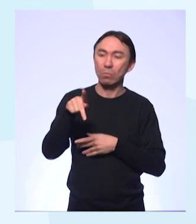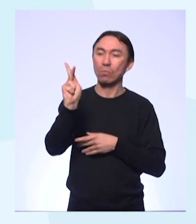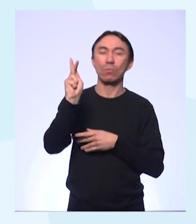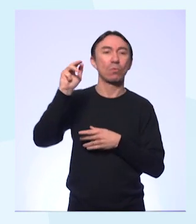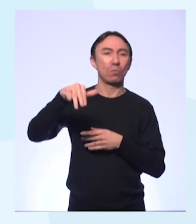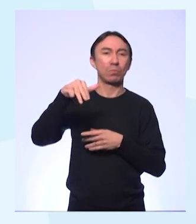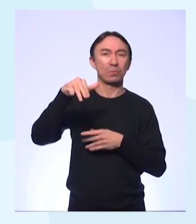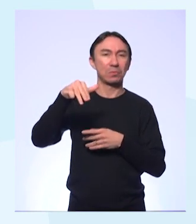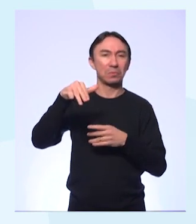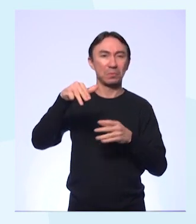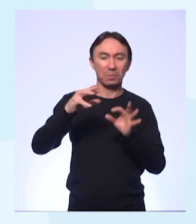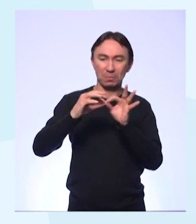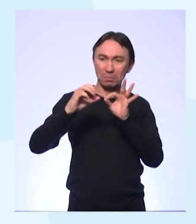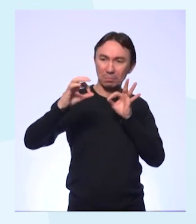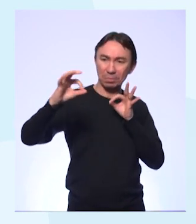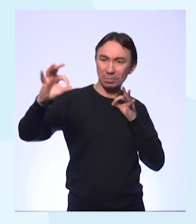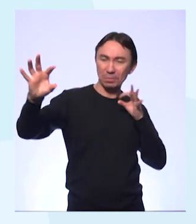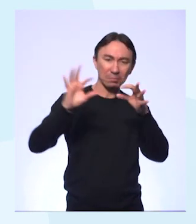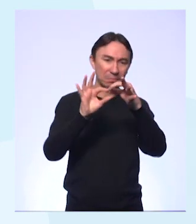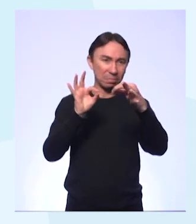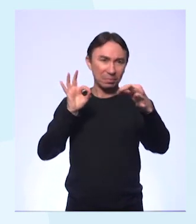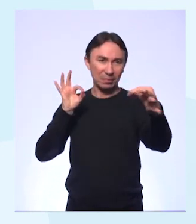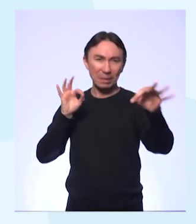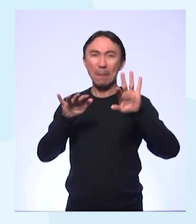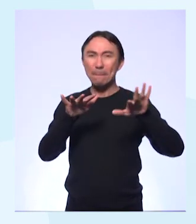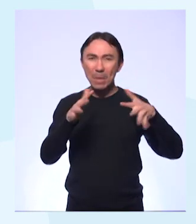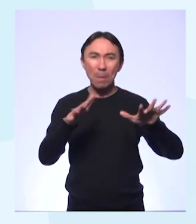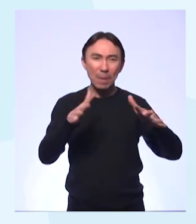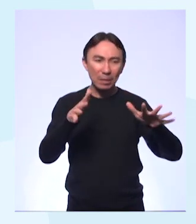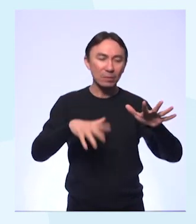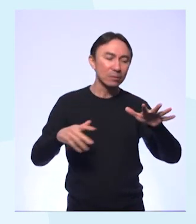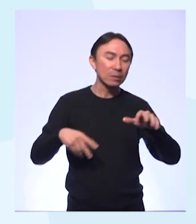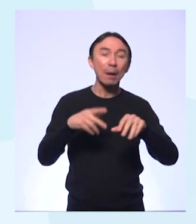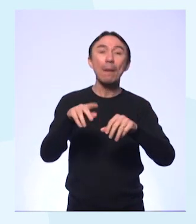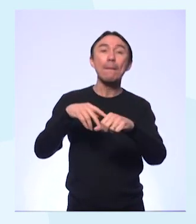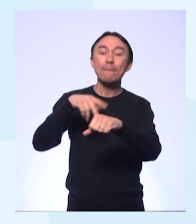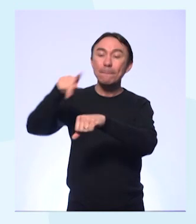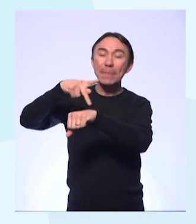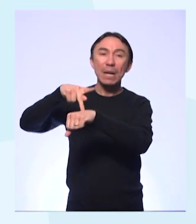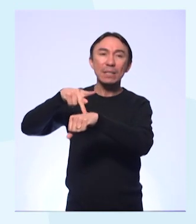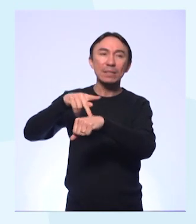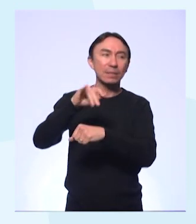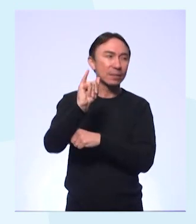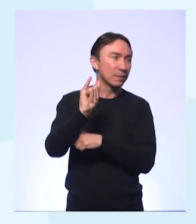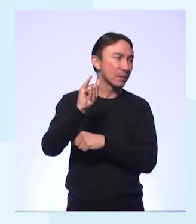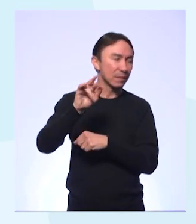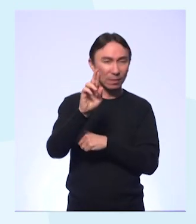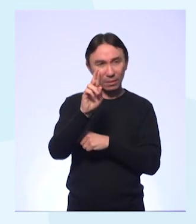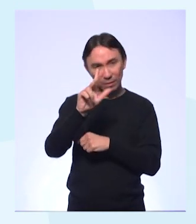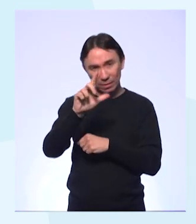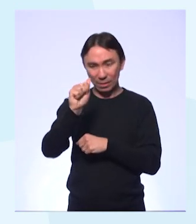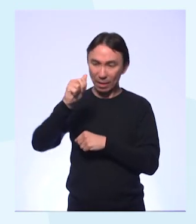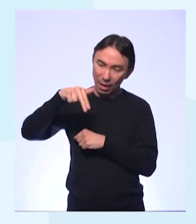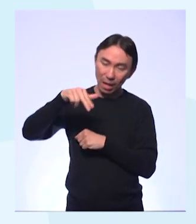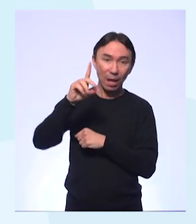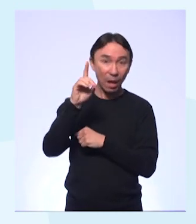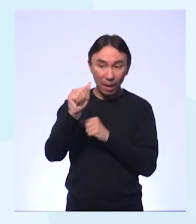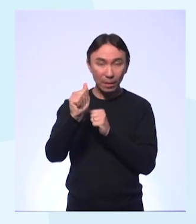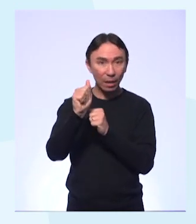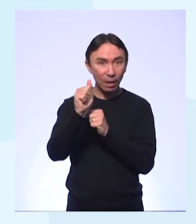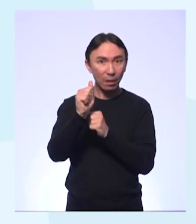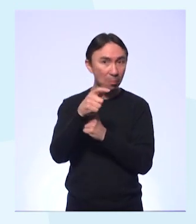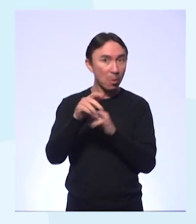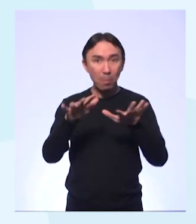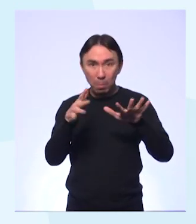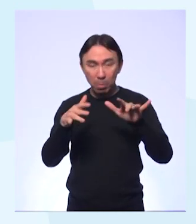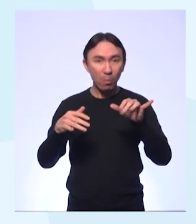do tamanho da Irlanda. Né? É o maior lago do continente africano. Tá? Ele é o segundo maior lago doce do